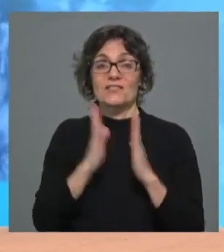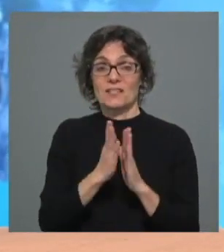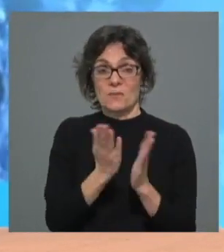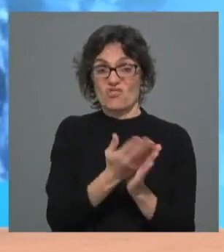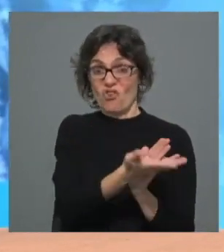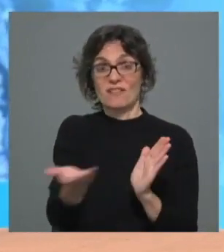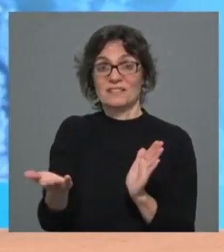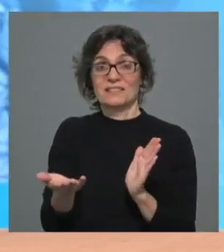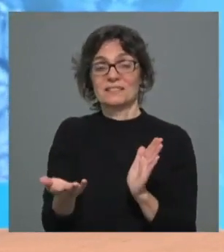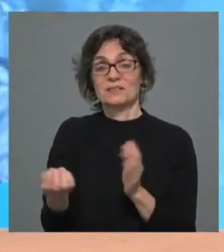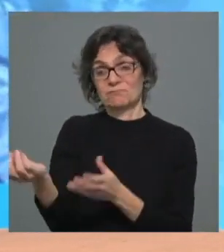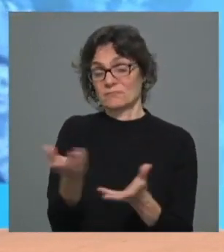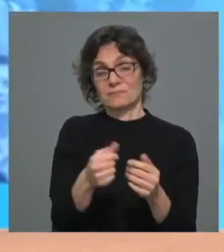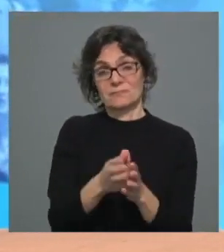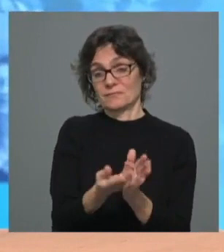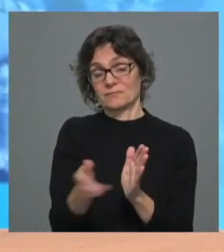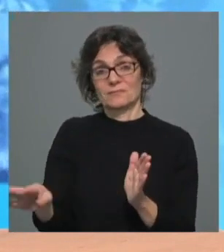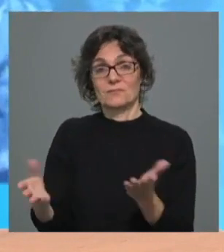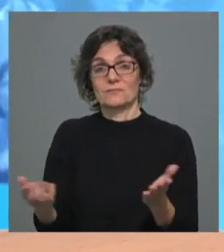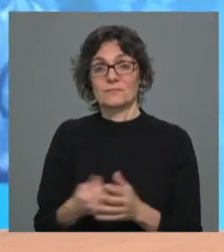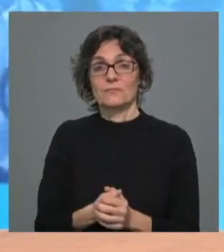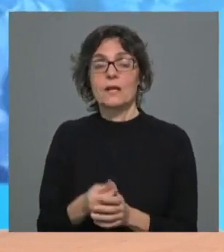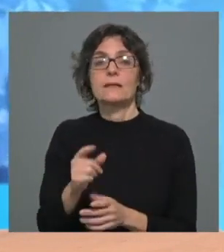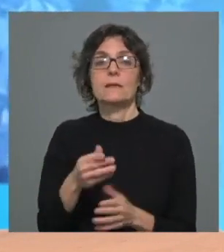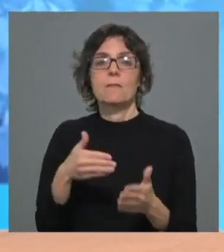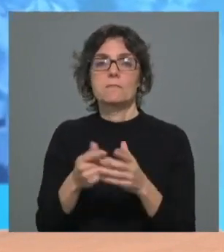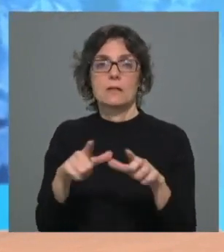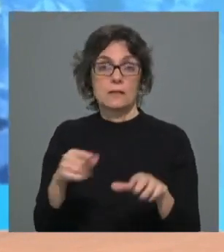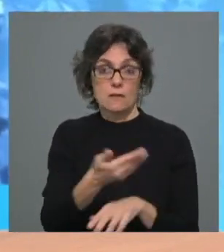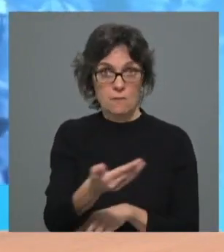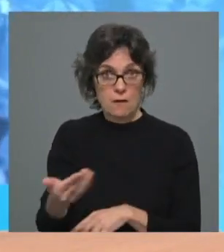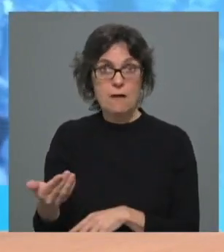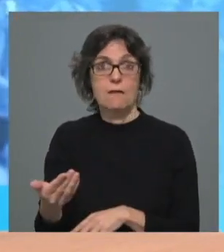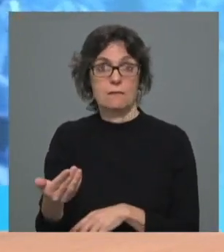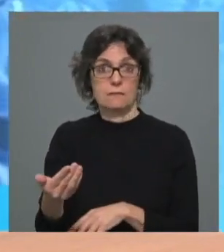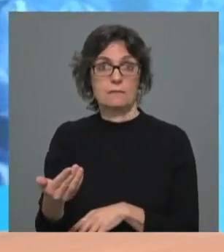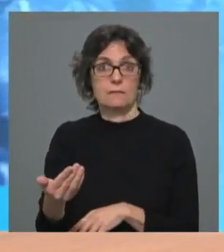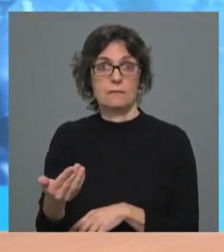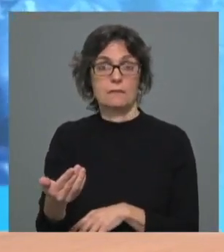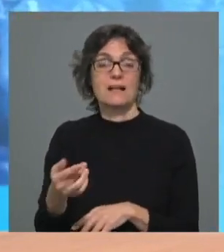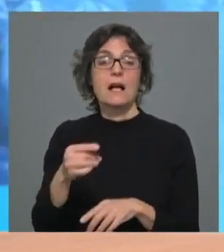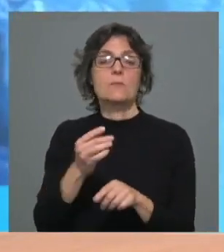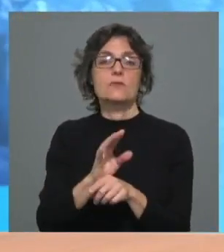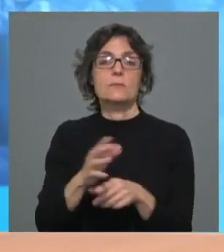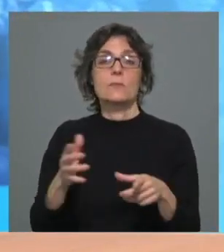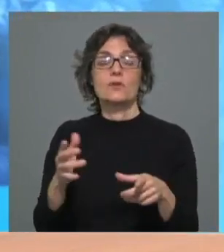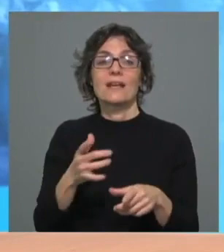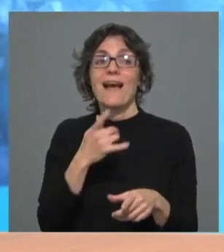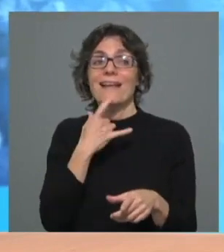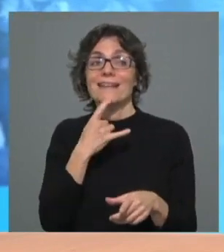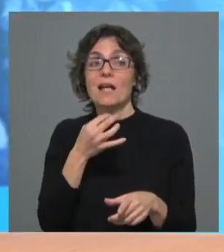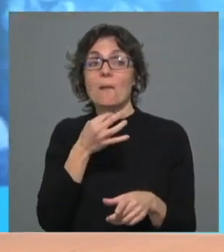crenças todas por outro lado nós temos a barreira da língua em que muitos já falam por exemplo em